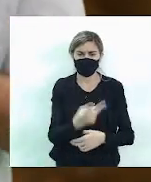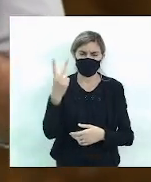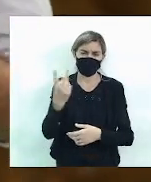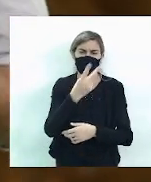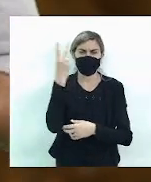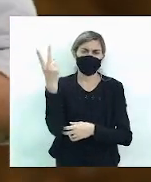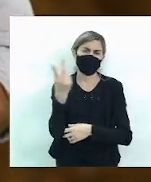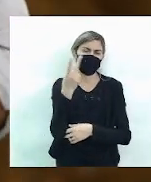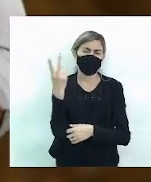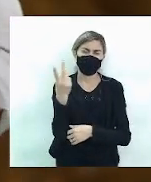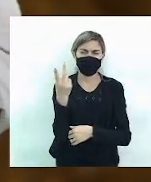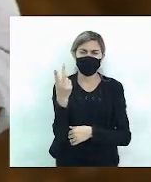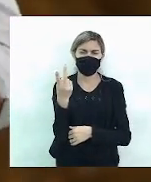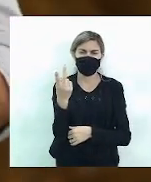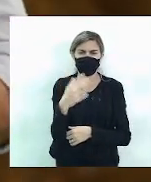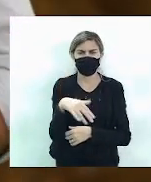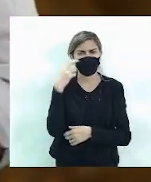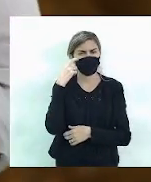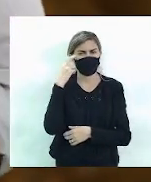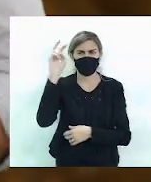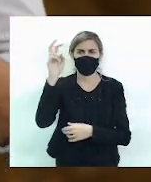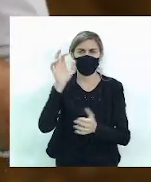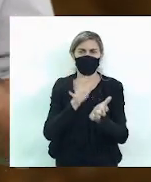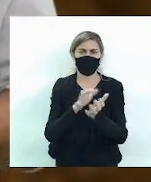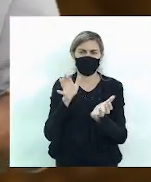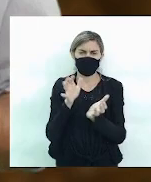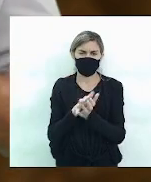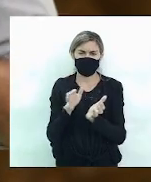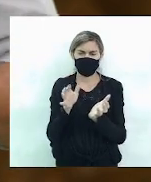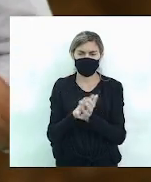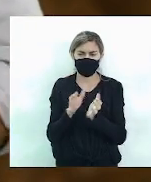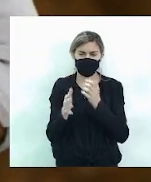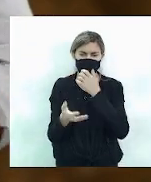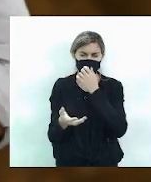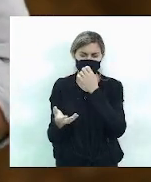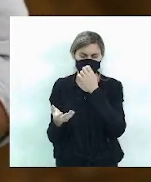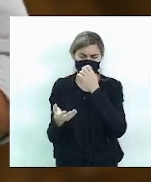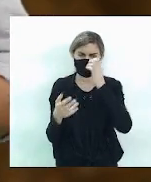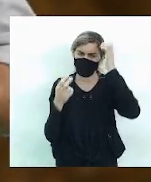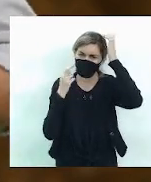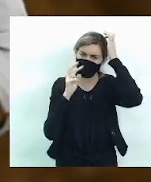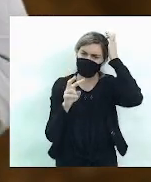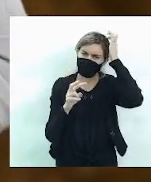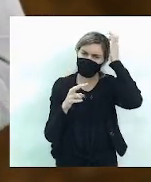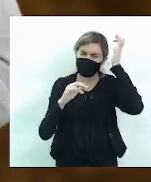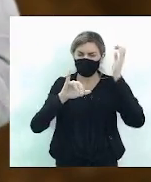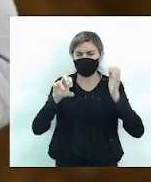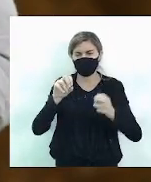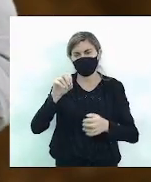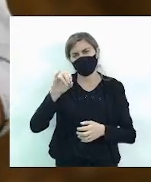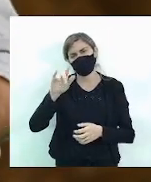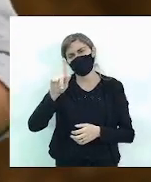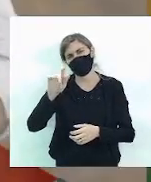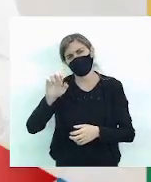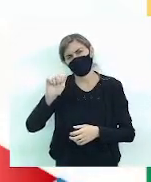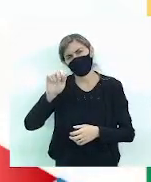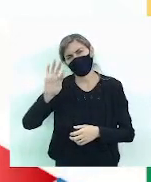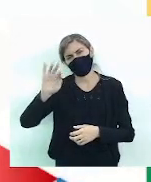essa, valorizar a cultura pernambucana, os músicos pernambucanos, os compositores pernambucanos. Então veja aí, ó, Jorge de Altinho, como eu